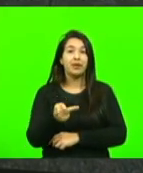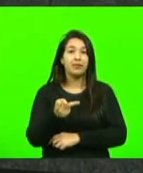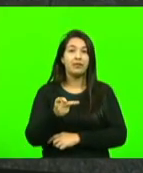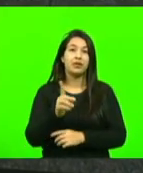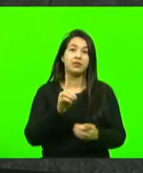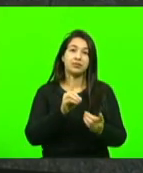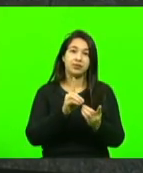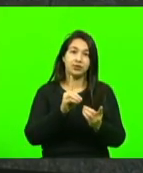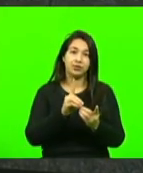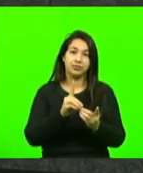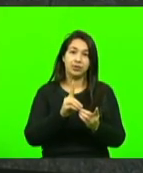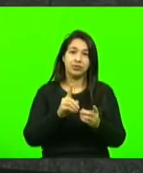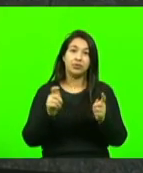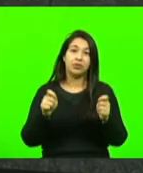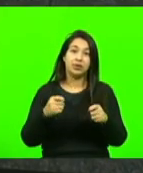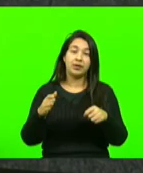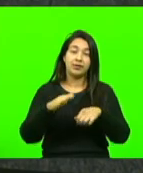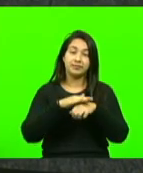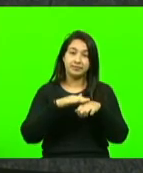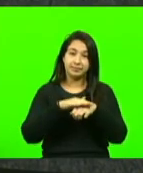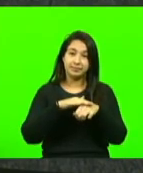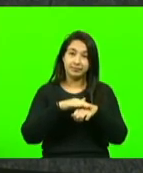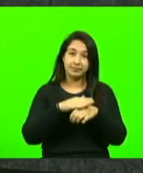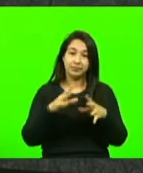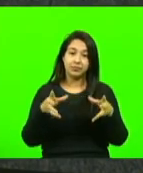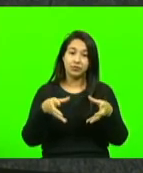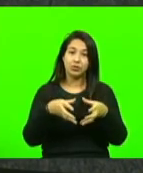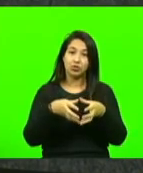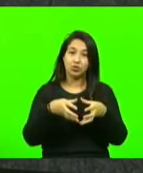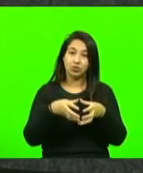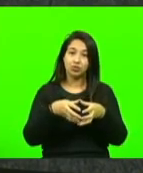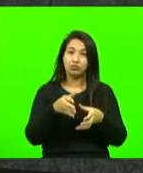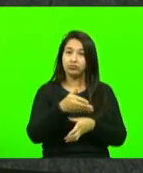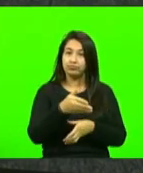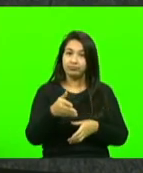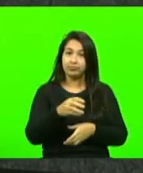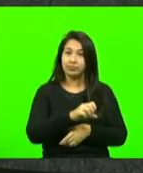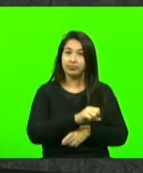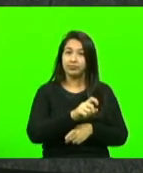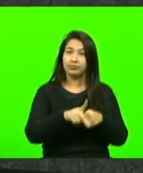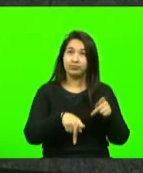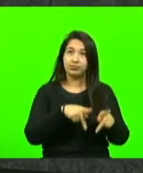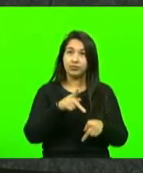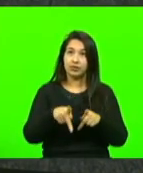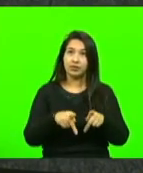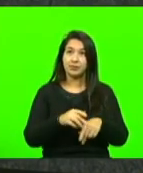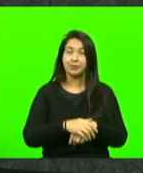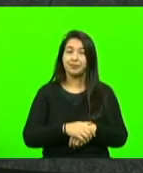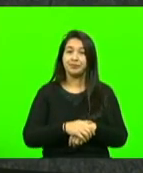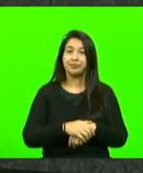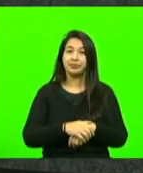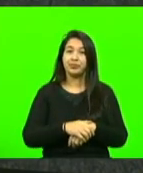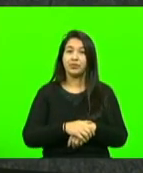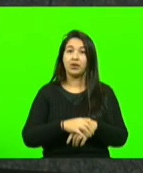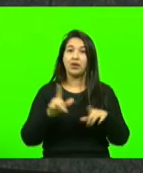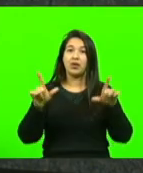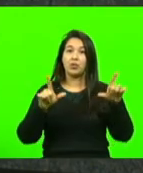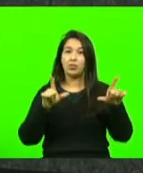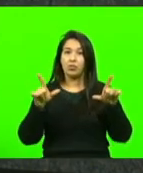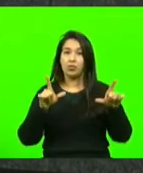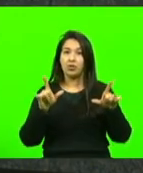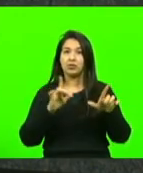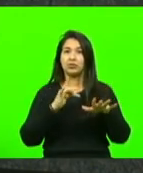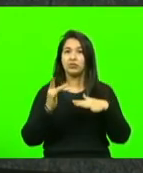de fato de alugar com a sociedade porque não é nos meios de comunicação que claramente já estão bem comprados né no